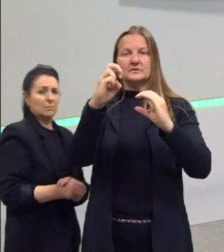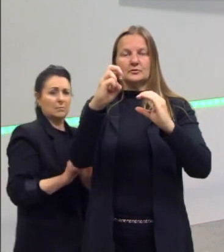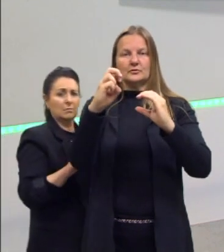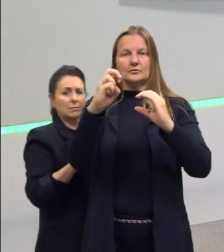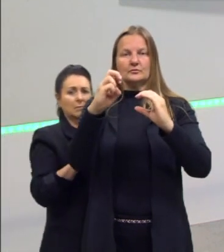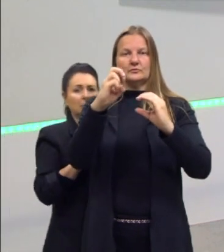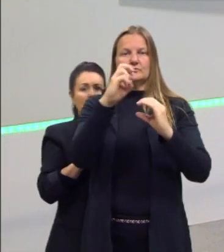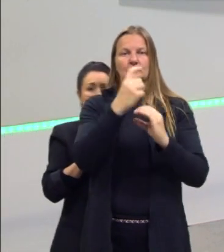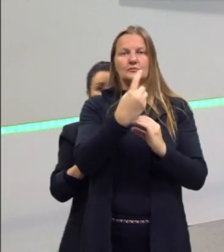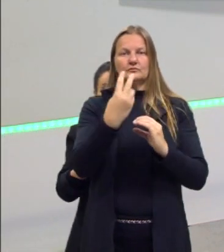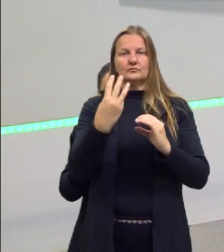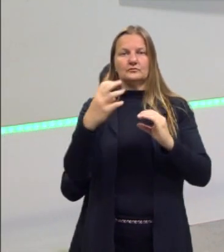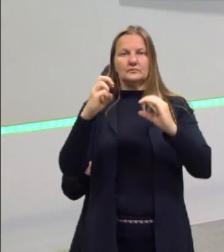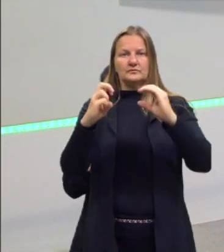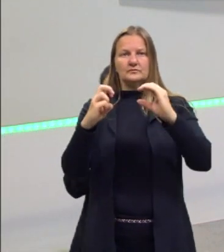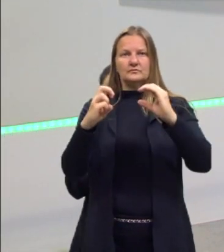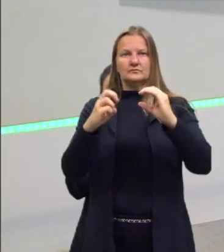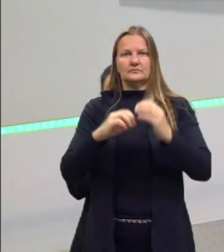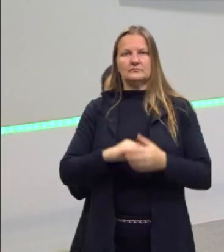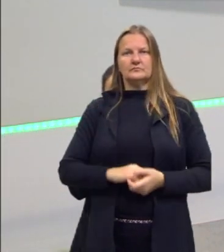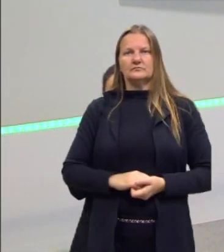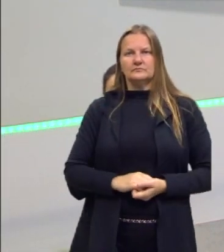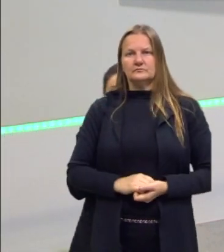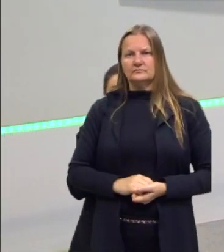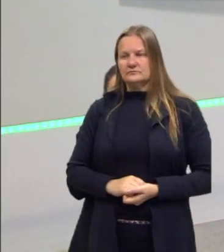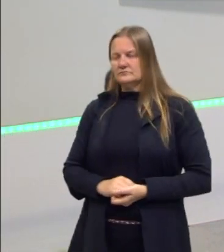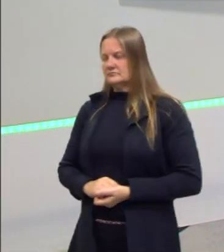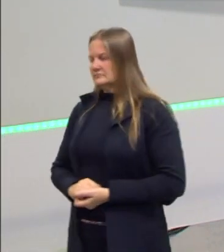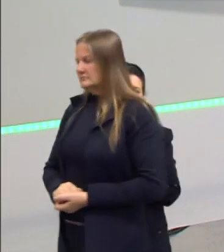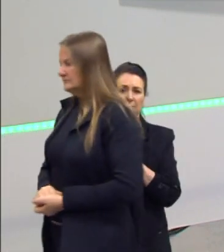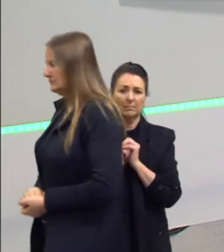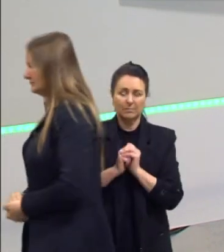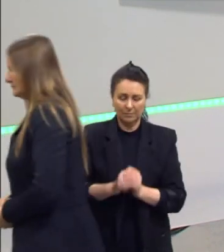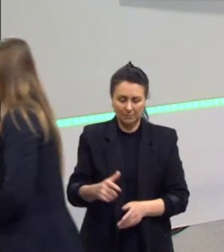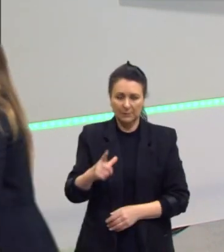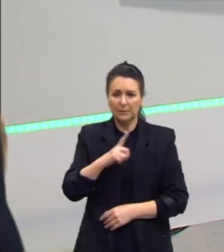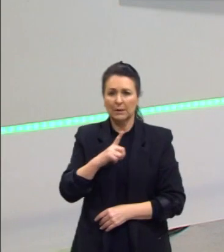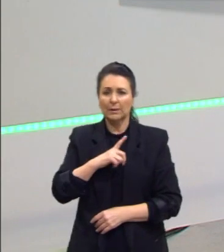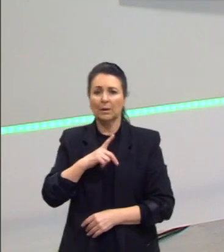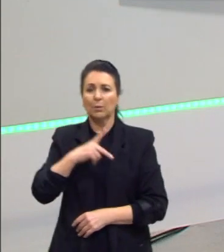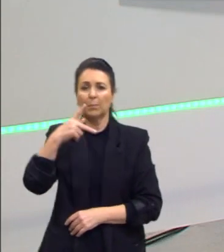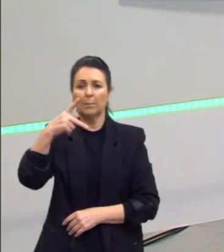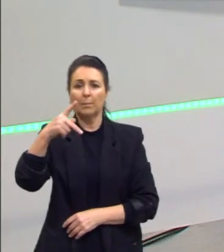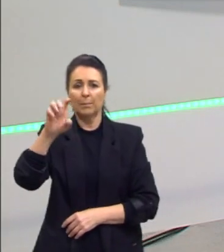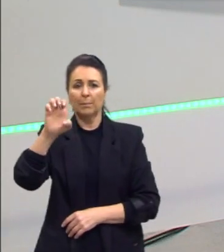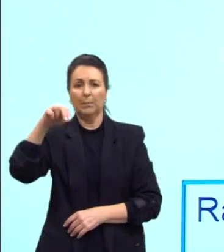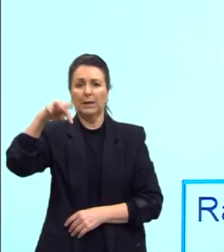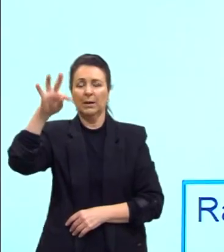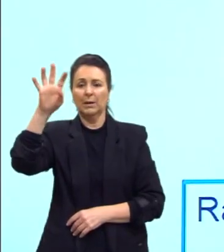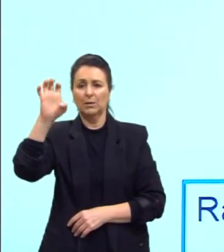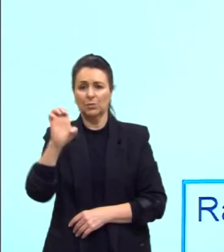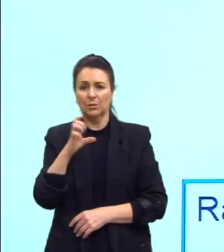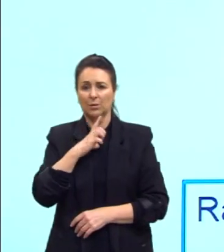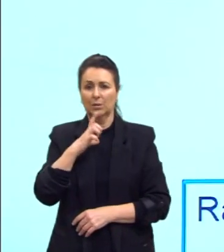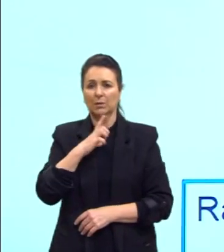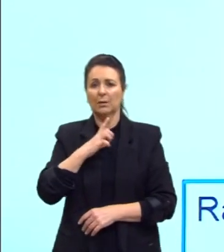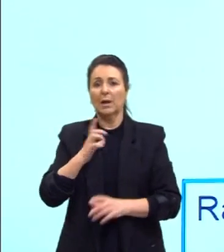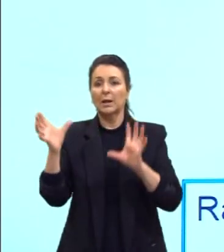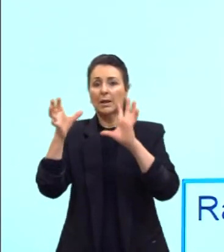carbonos lembrando lá da tabelinha eu vou ter um dente tá eu só tenho ligações